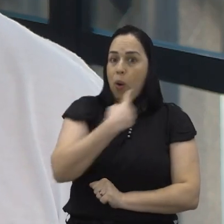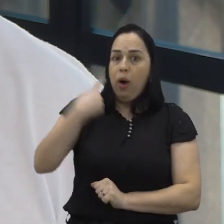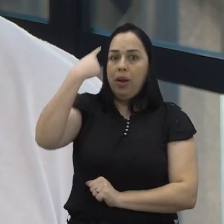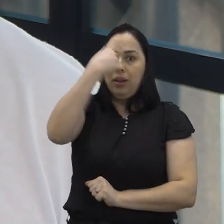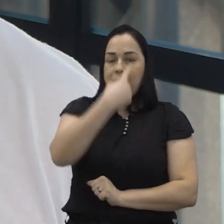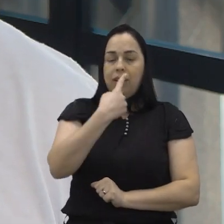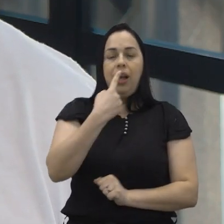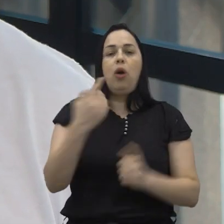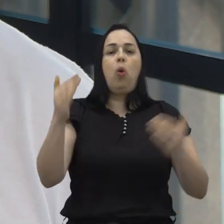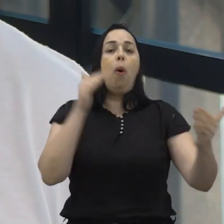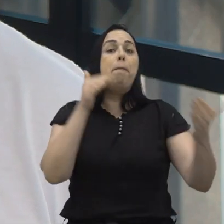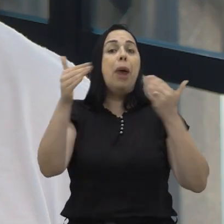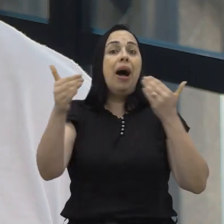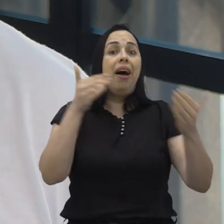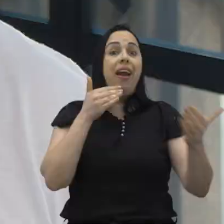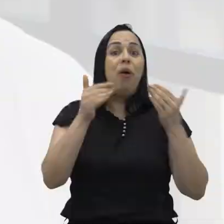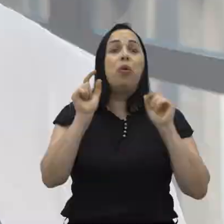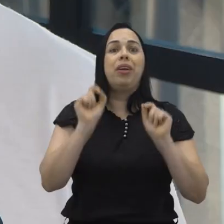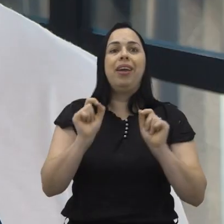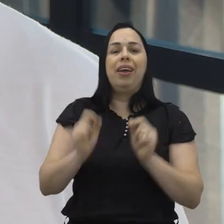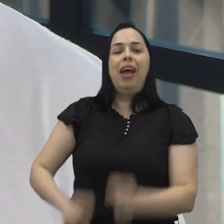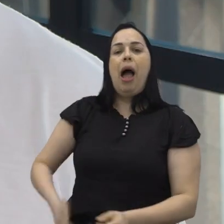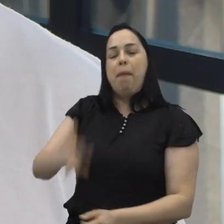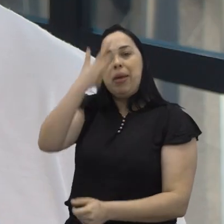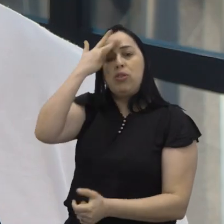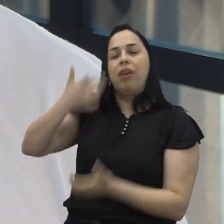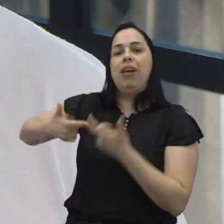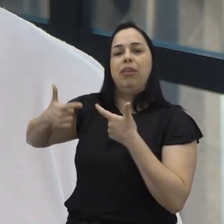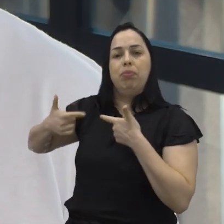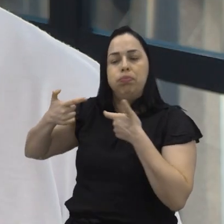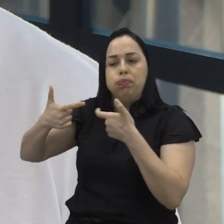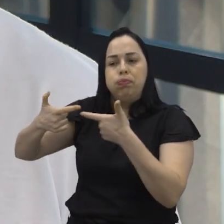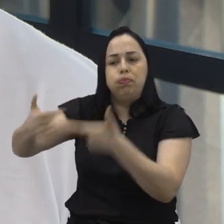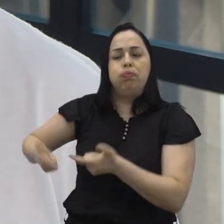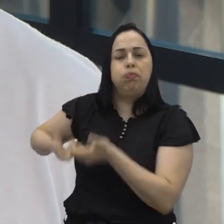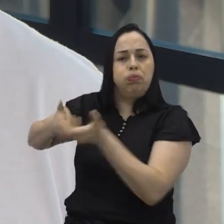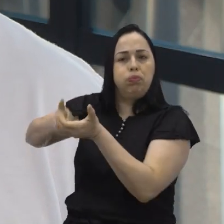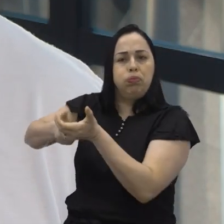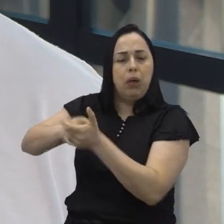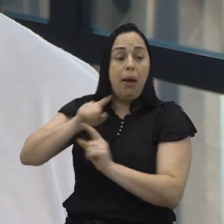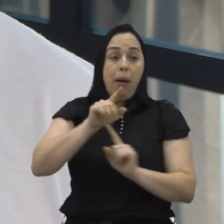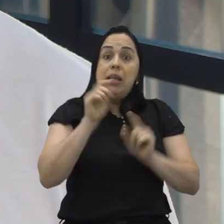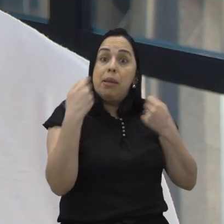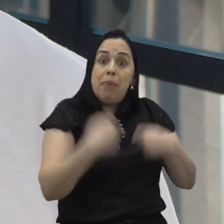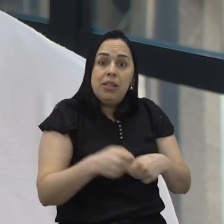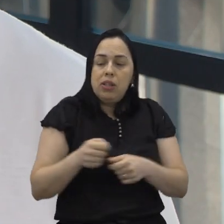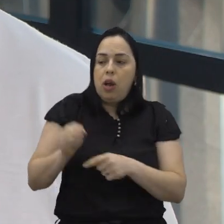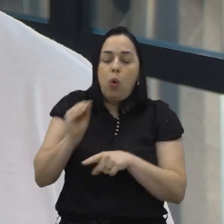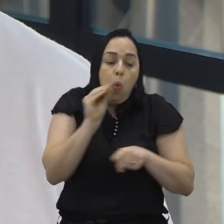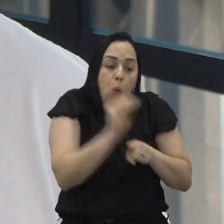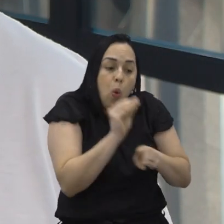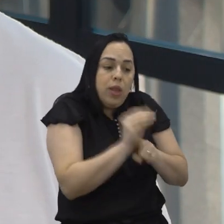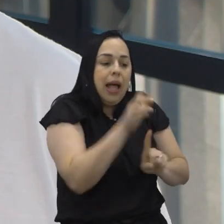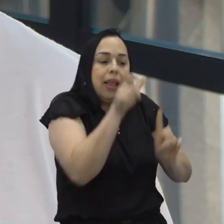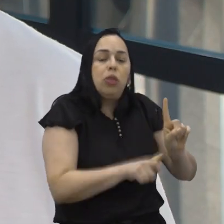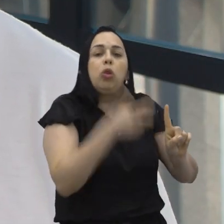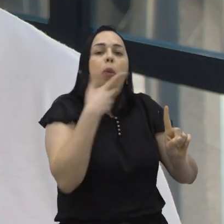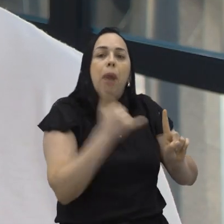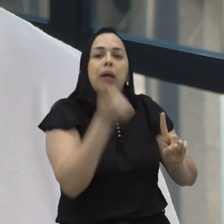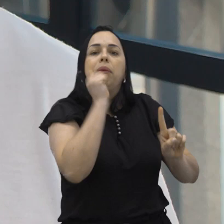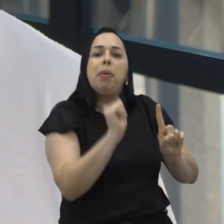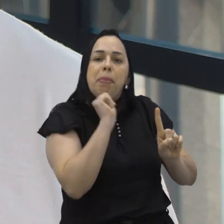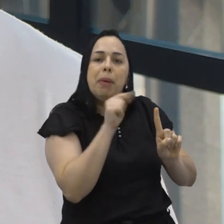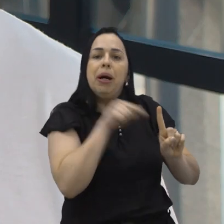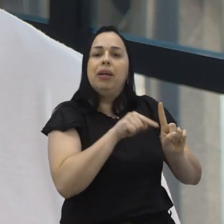comparada à carga psicológica de um combatente em guerra. Então, a gente precisa de uma rede de apoio que cuide do cuidador. Você cuidando do